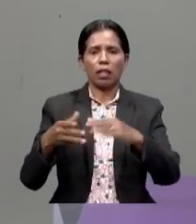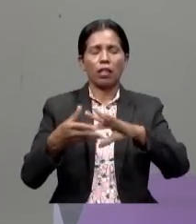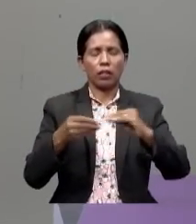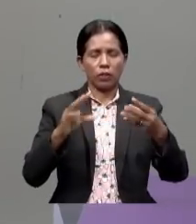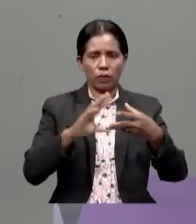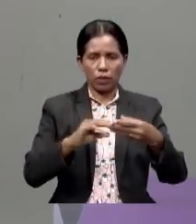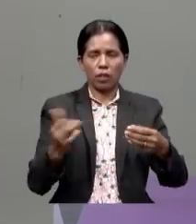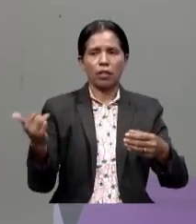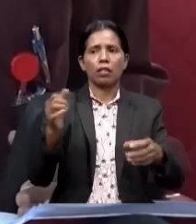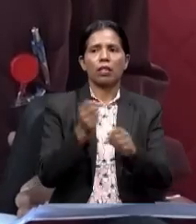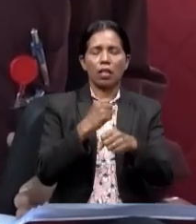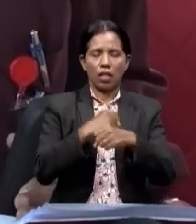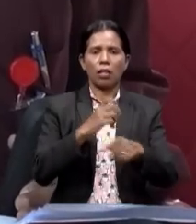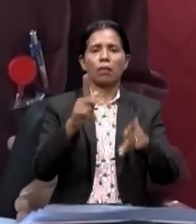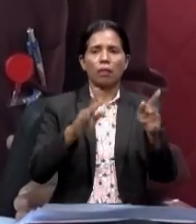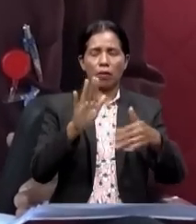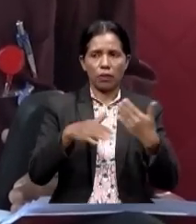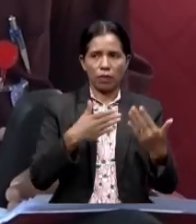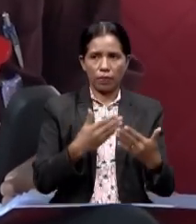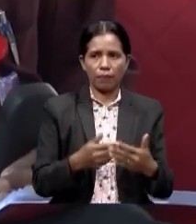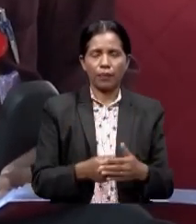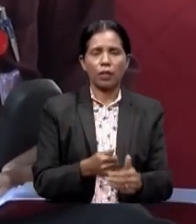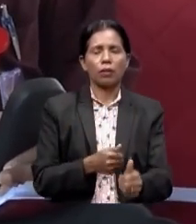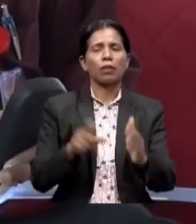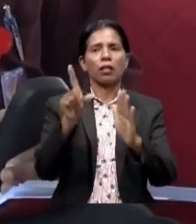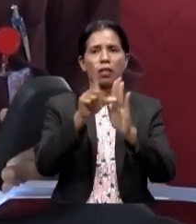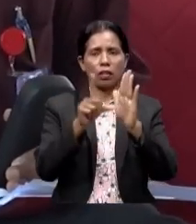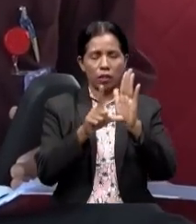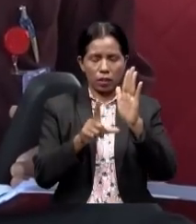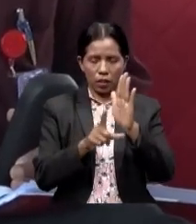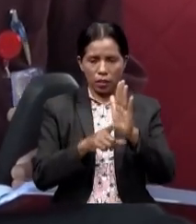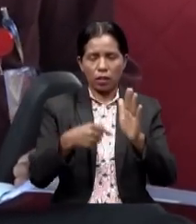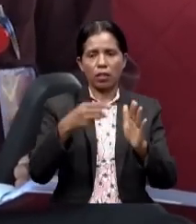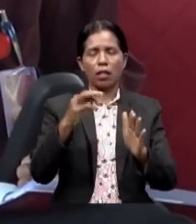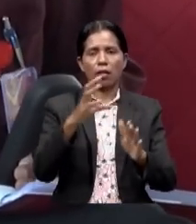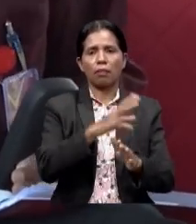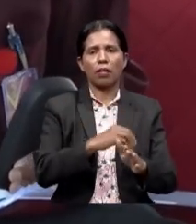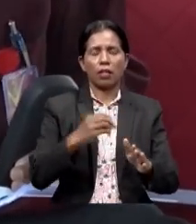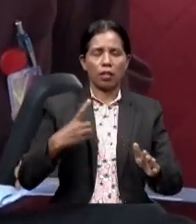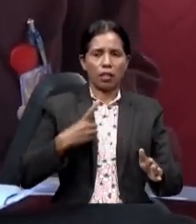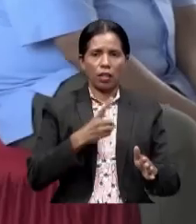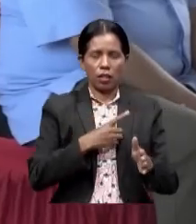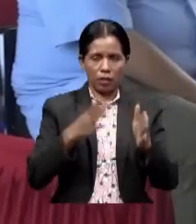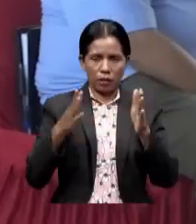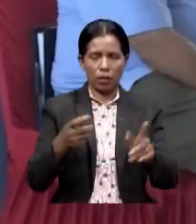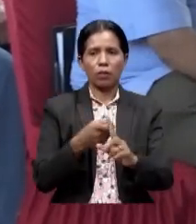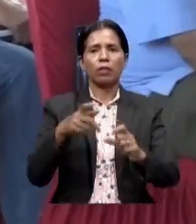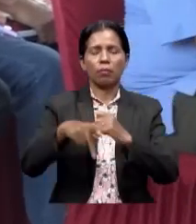Halo, para o Povo, né? Enquanto baseia a lista na Bezia Menacessa, candidato a deputado, 6ª legislatura, o